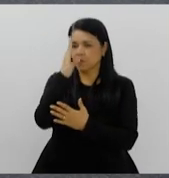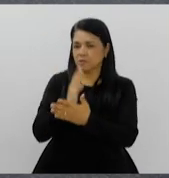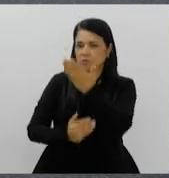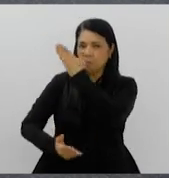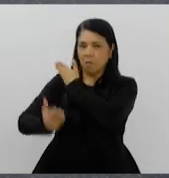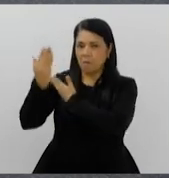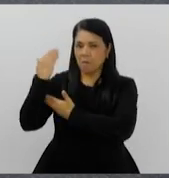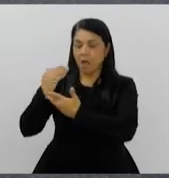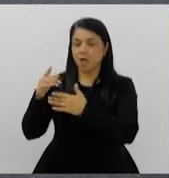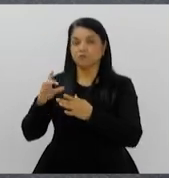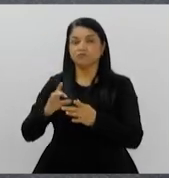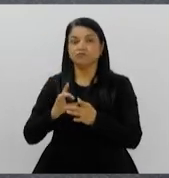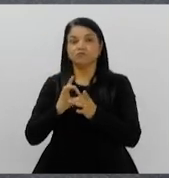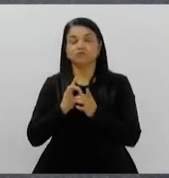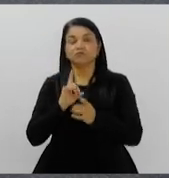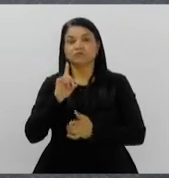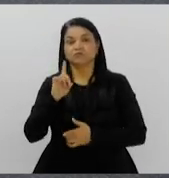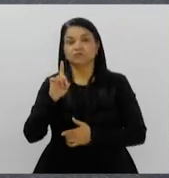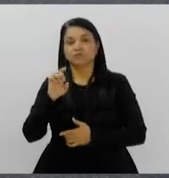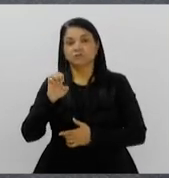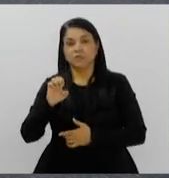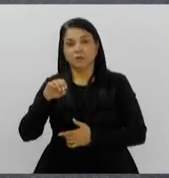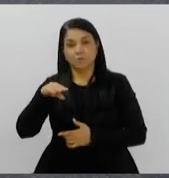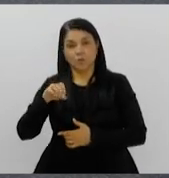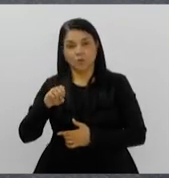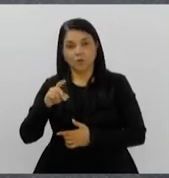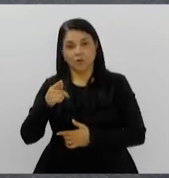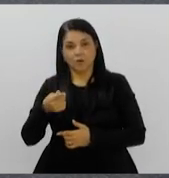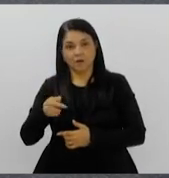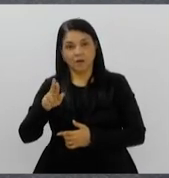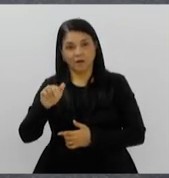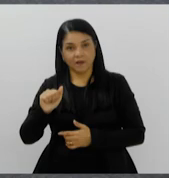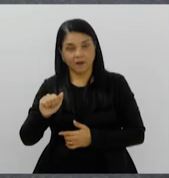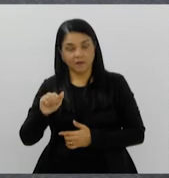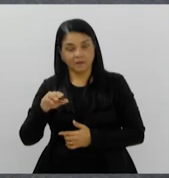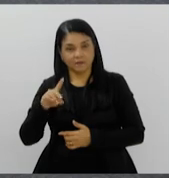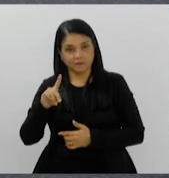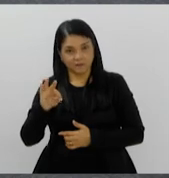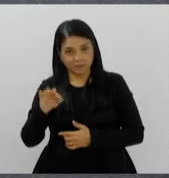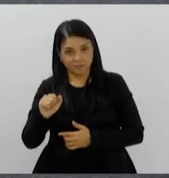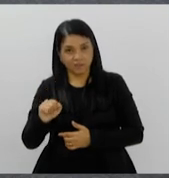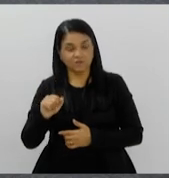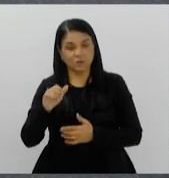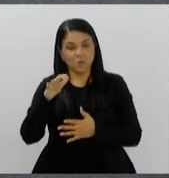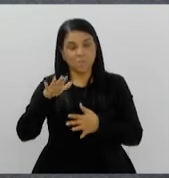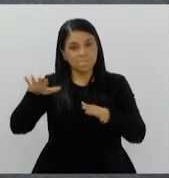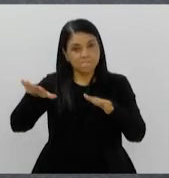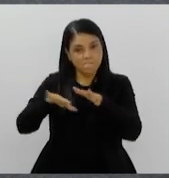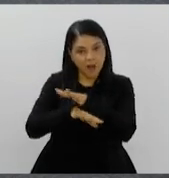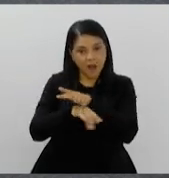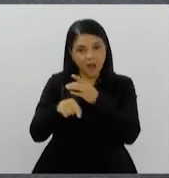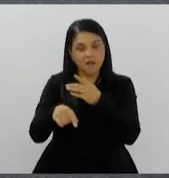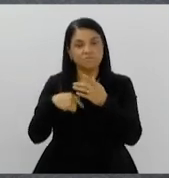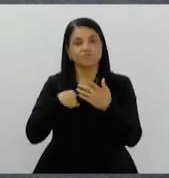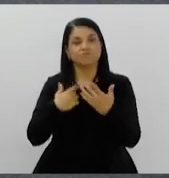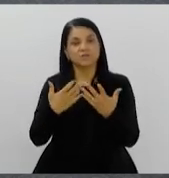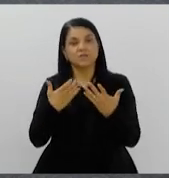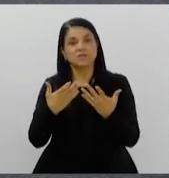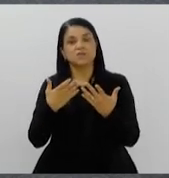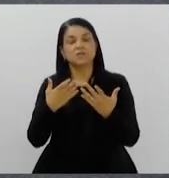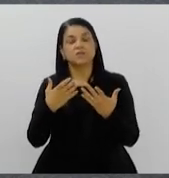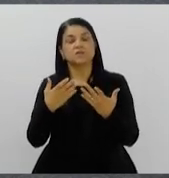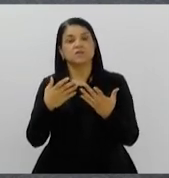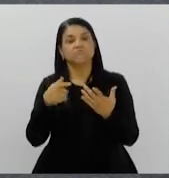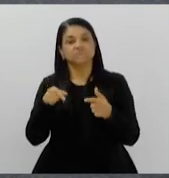os democratas foram massacrados porque queriam preservar a democracia, o Estado Democrático de Direito no